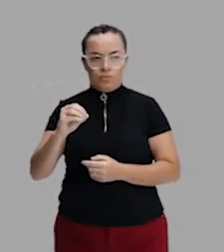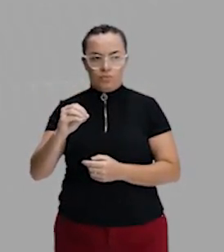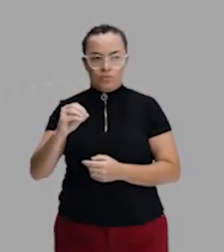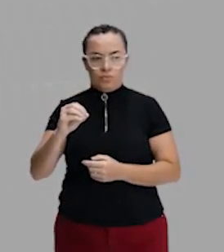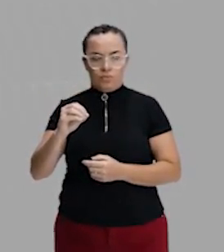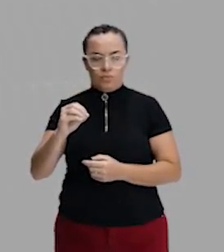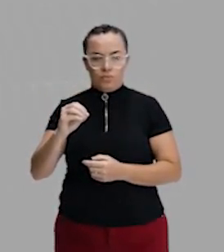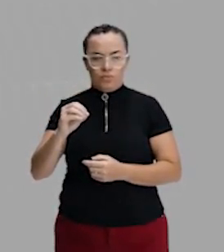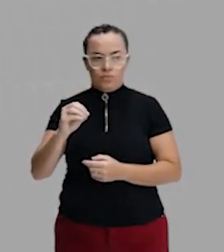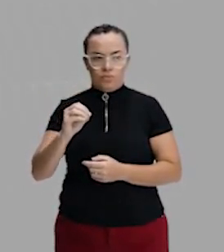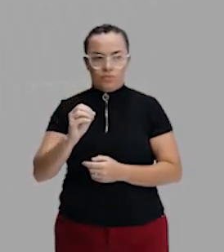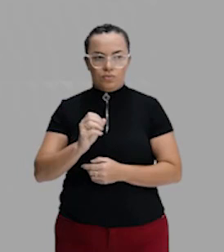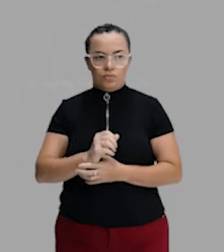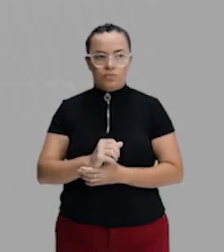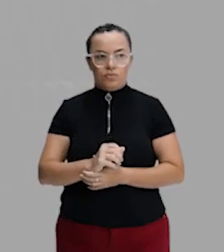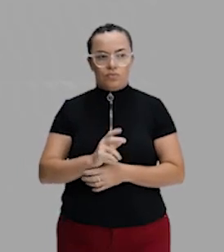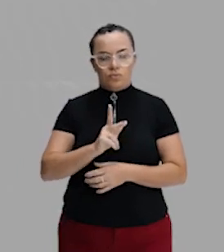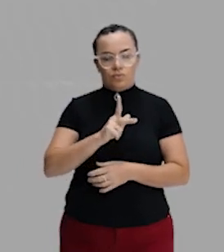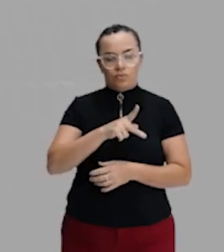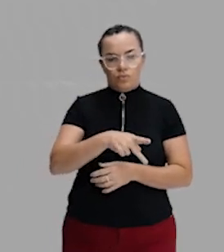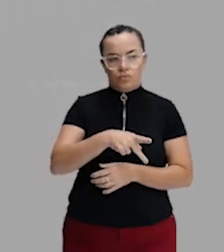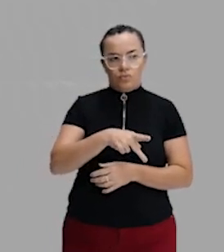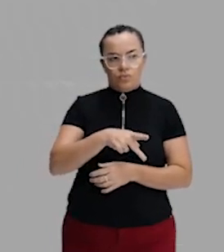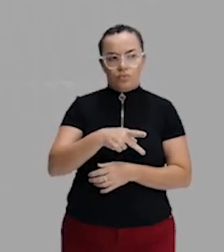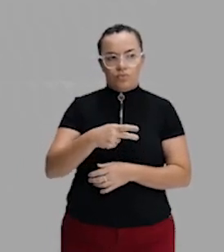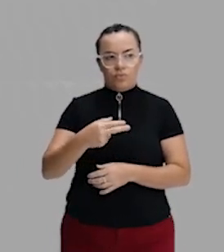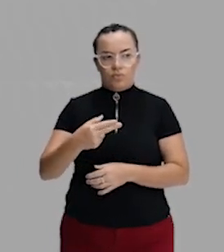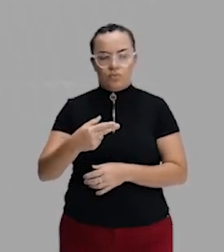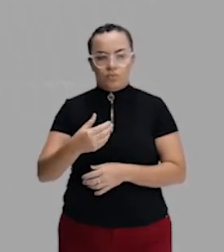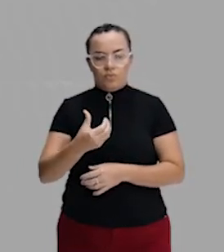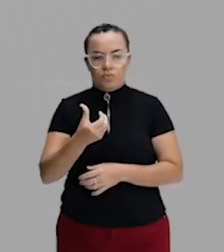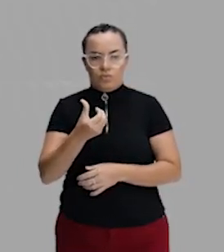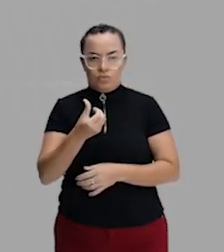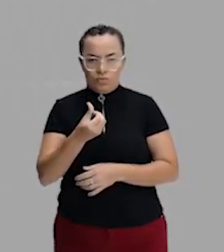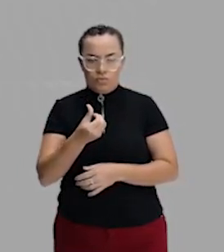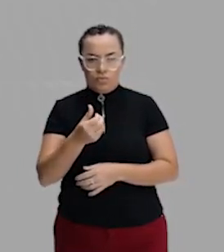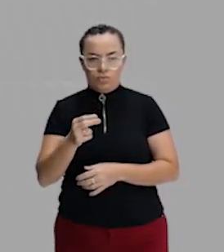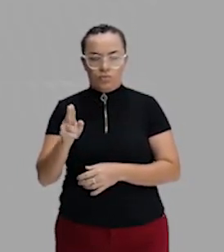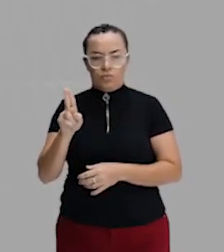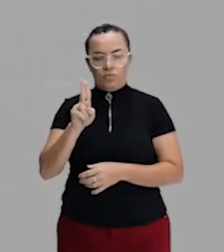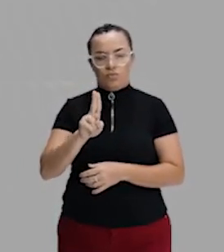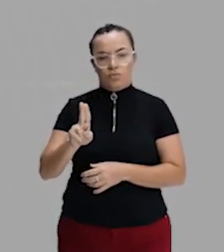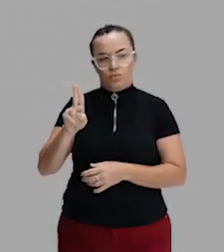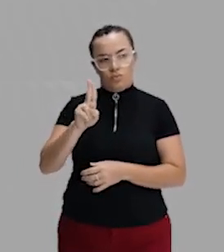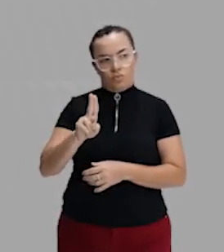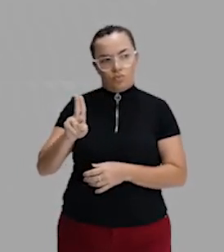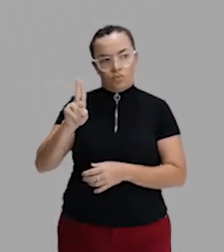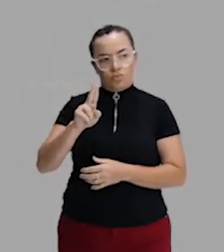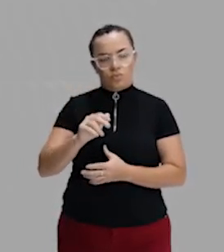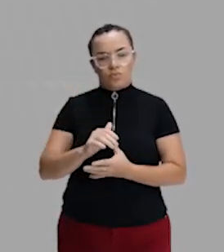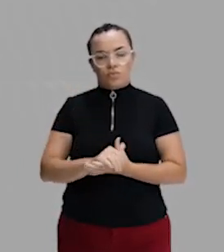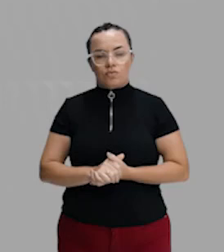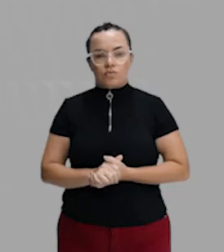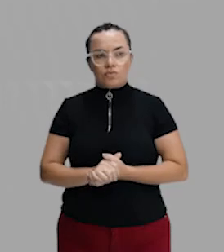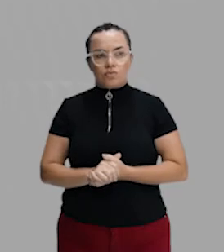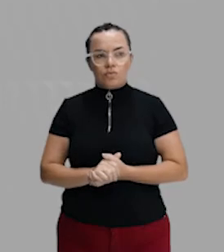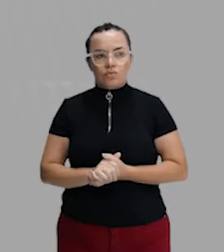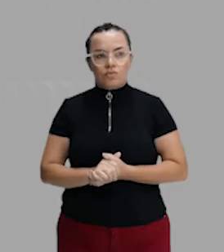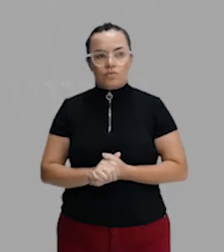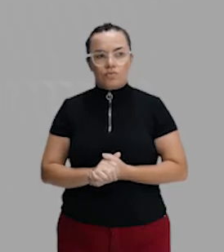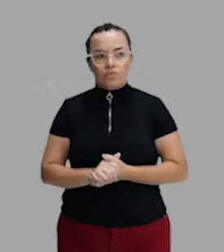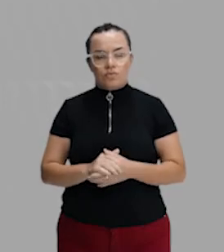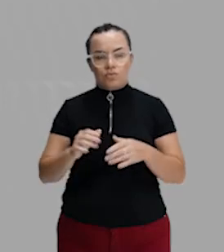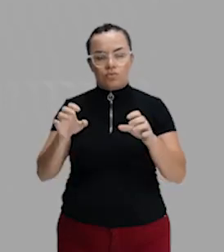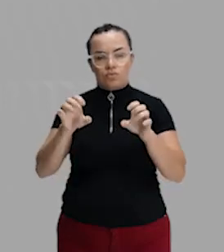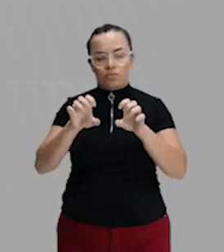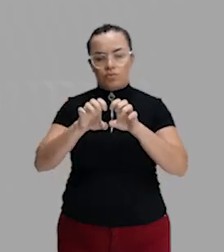parâmetro vale 6 unidades. Meu parâmetro é 6 unidades. E a